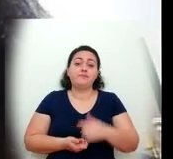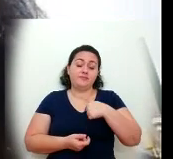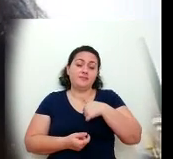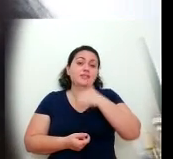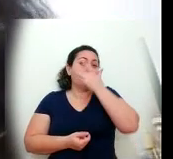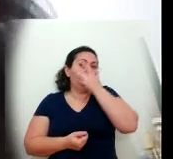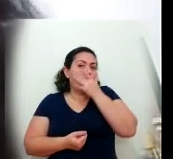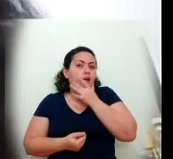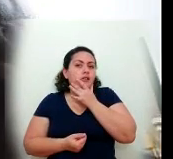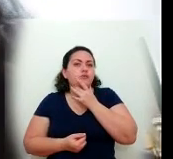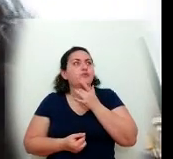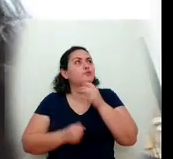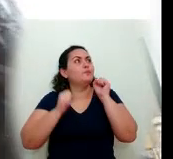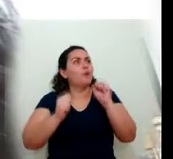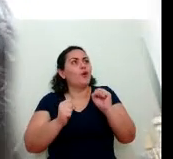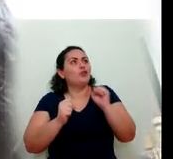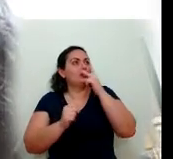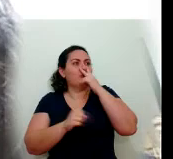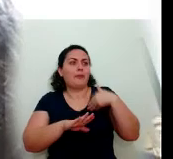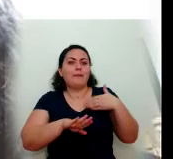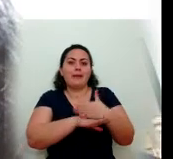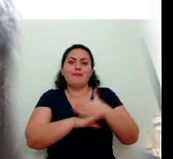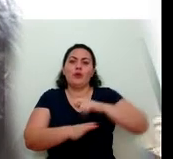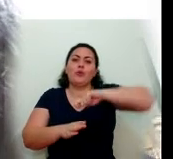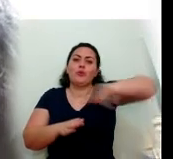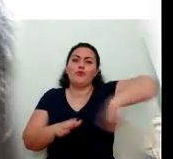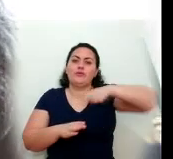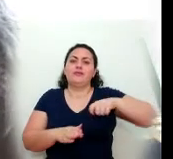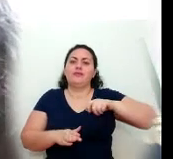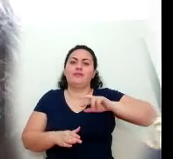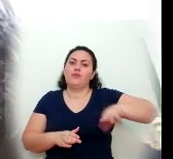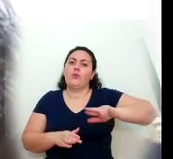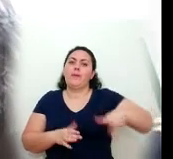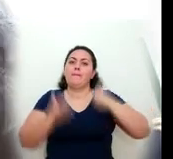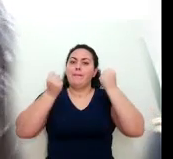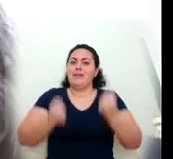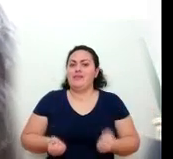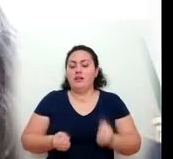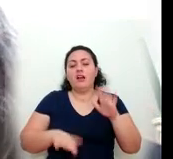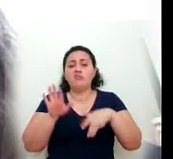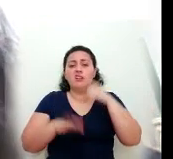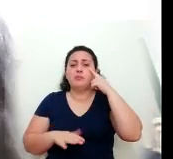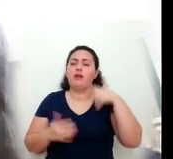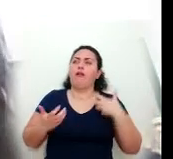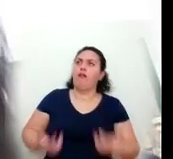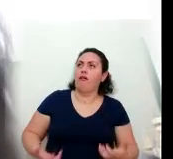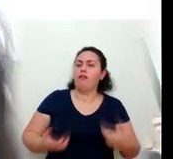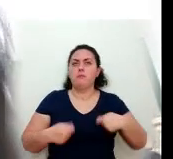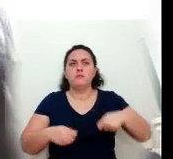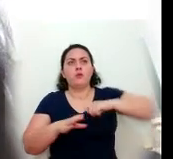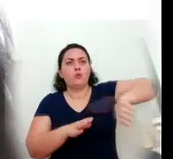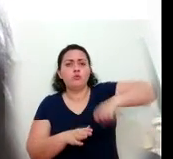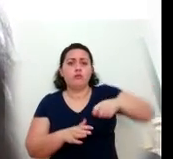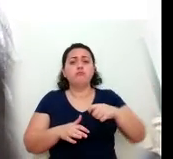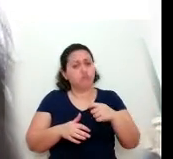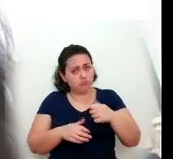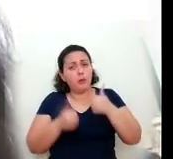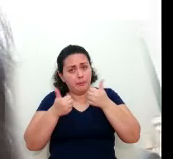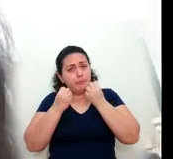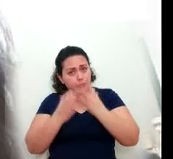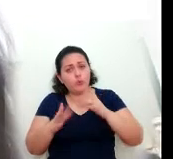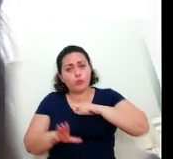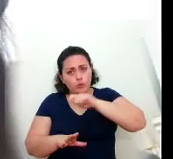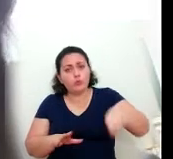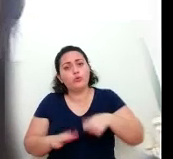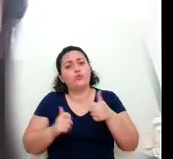eu acho que poder estar na cozinha de um jeito bom, né? Sem ser um peso. Porque às vezes, ai, que saco, eu tenho que cozinhar. Não, que